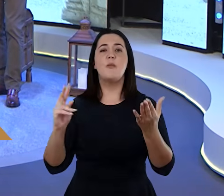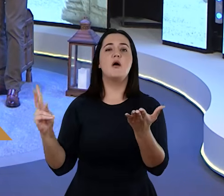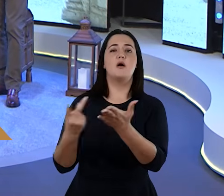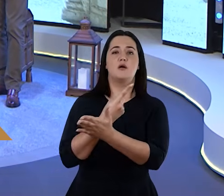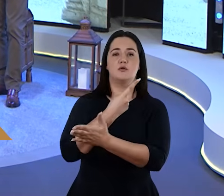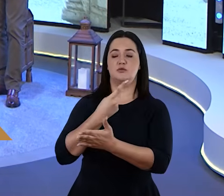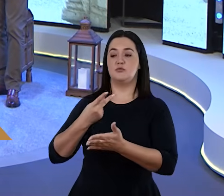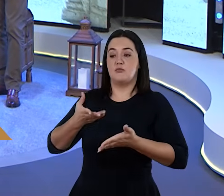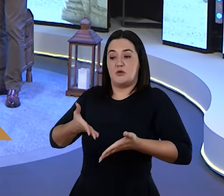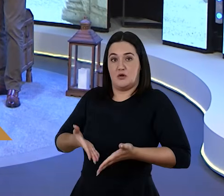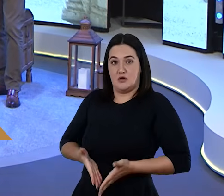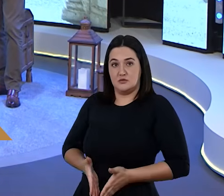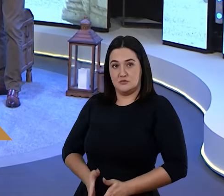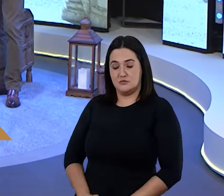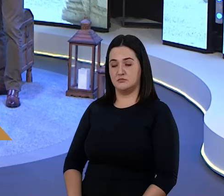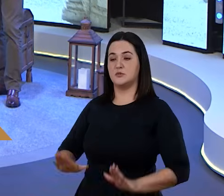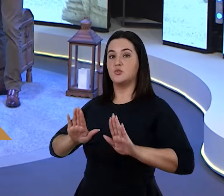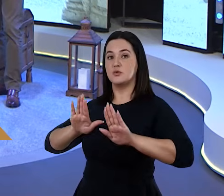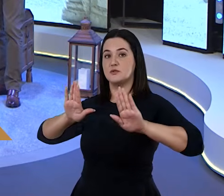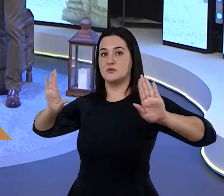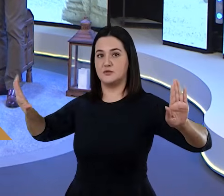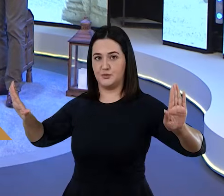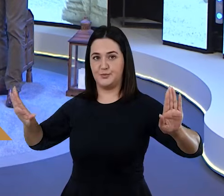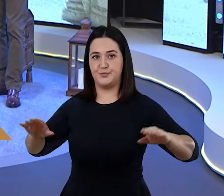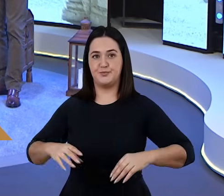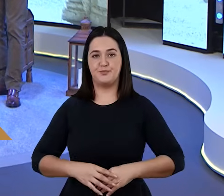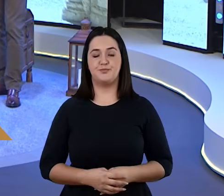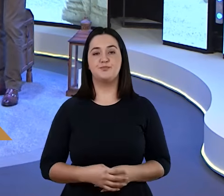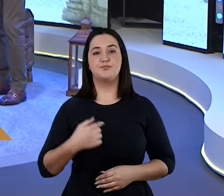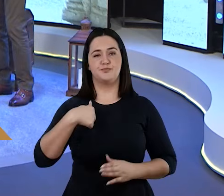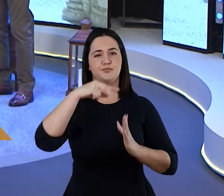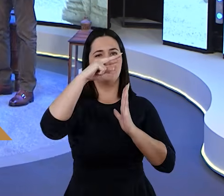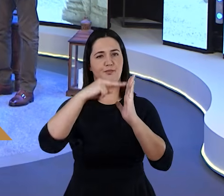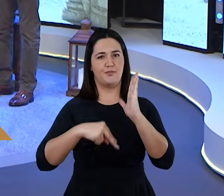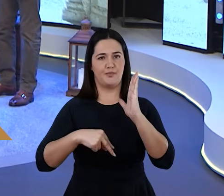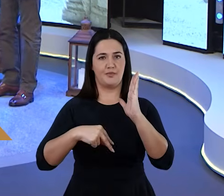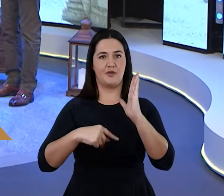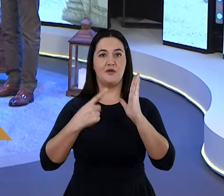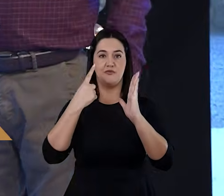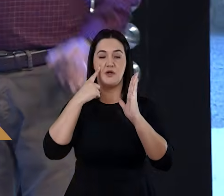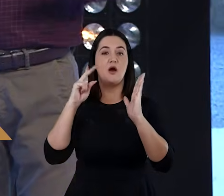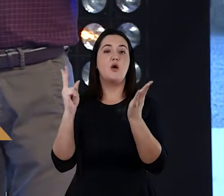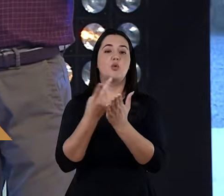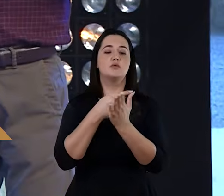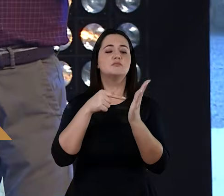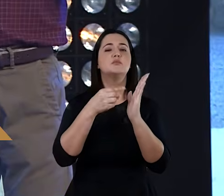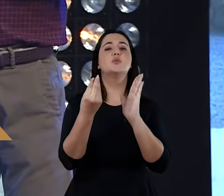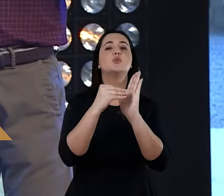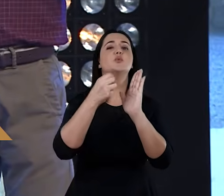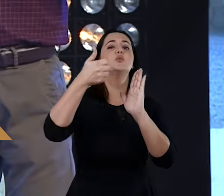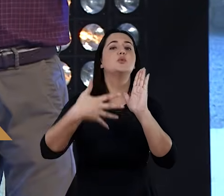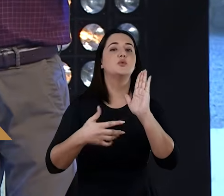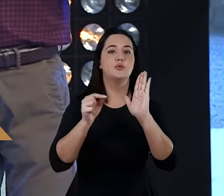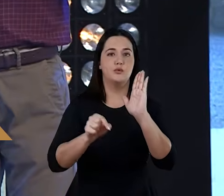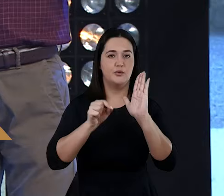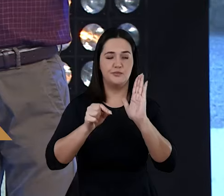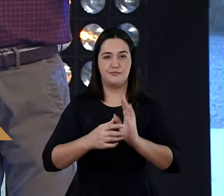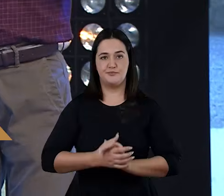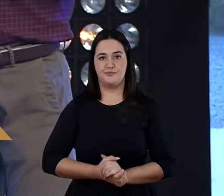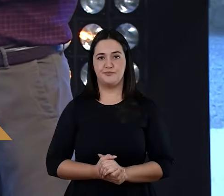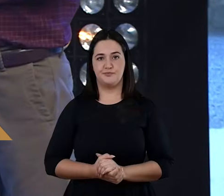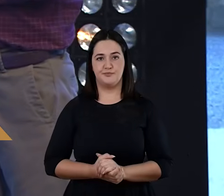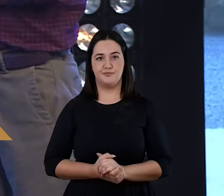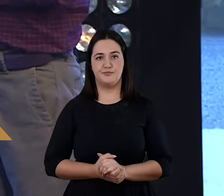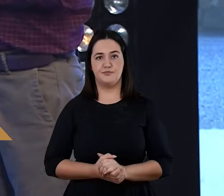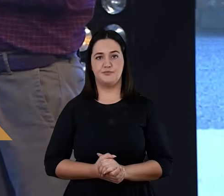o nascimento de Sansão ou o início da sua trajetória. Eu vou ler aqui para você no telão o que a Bíblia fala sobre Sansão. Vamos ao